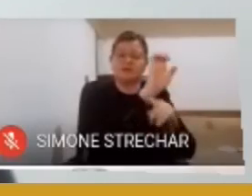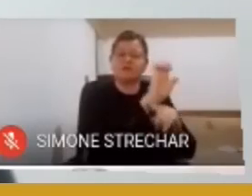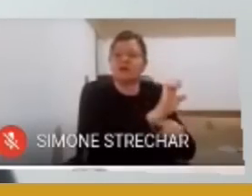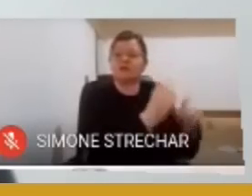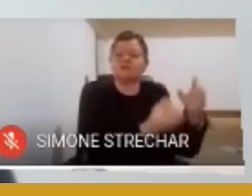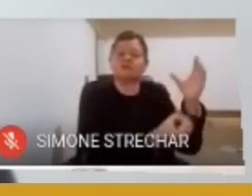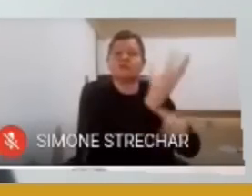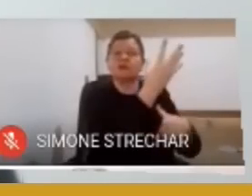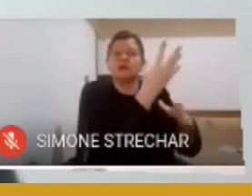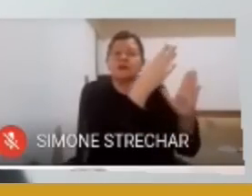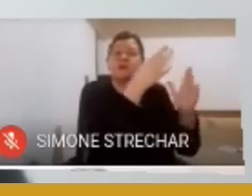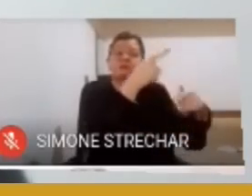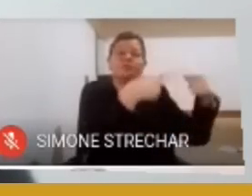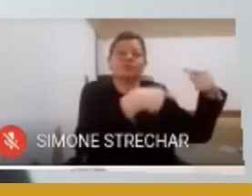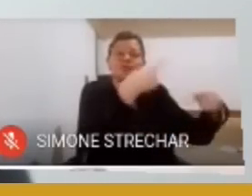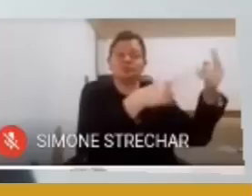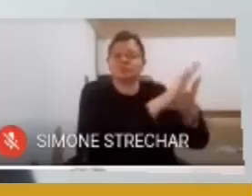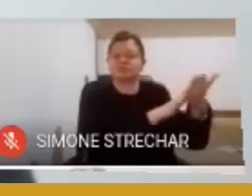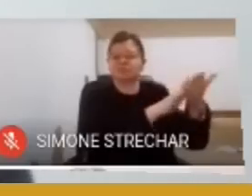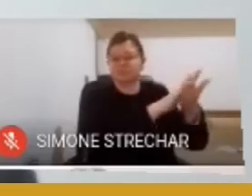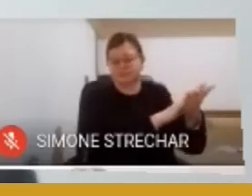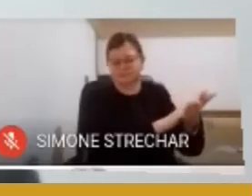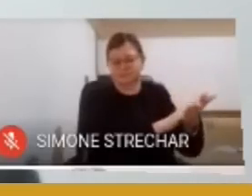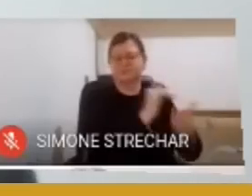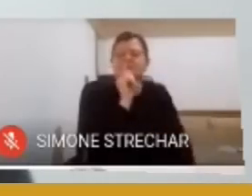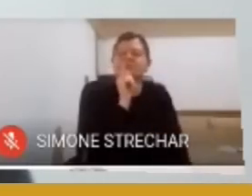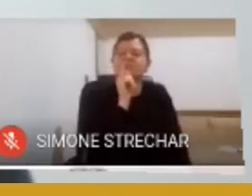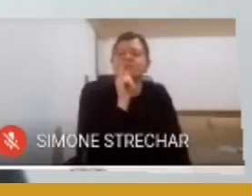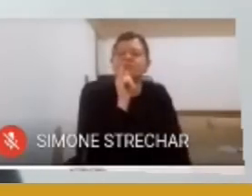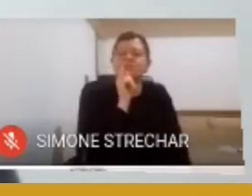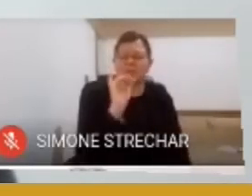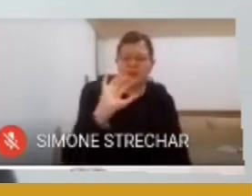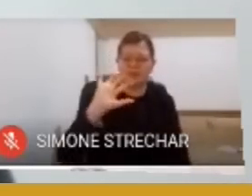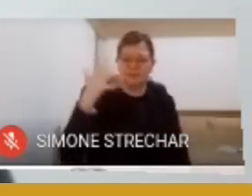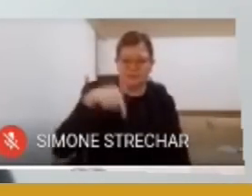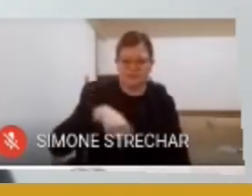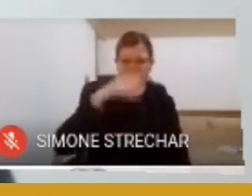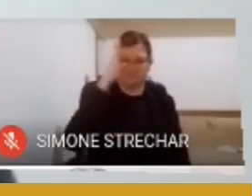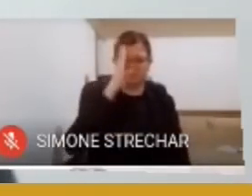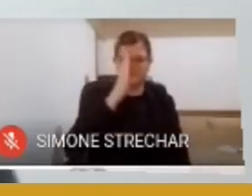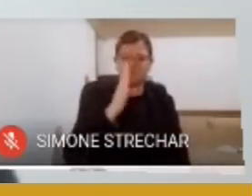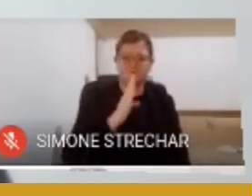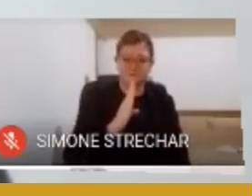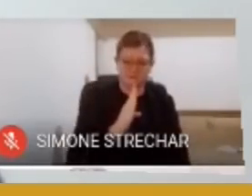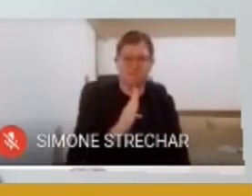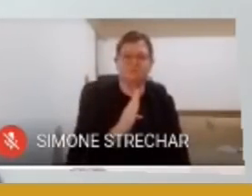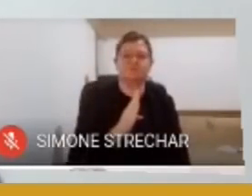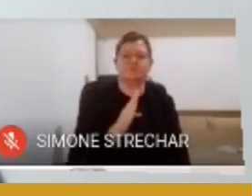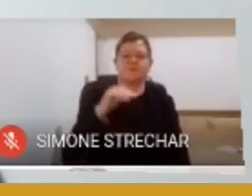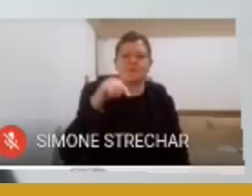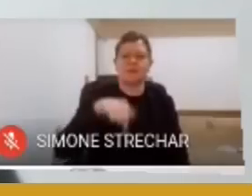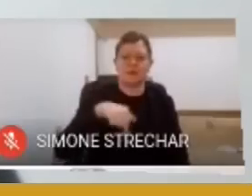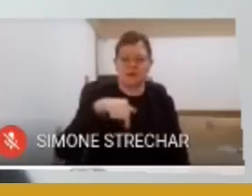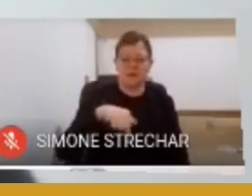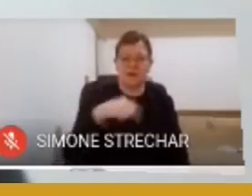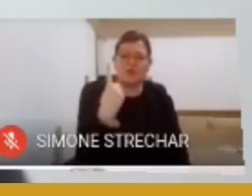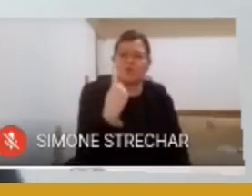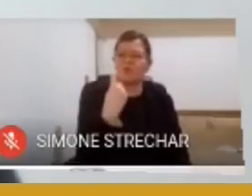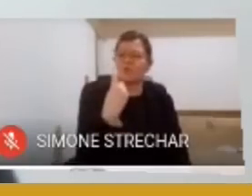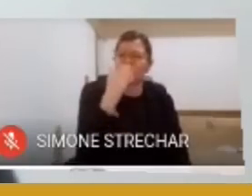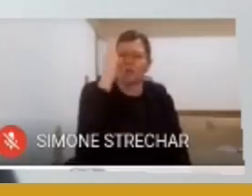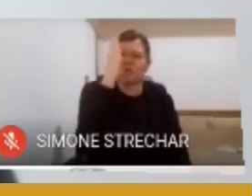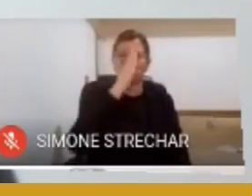no Brasil. Nós somos um dos países que mais mata mulheres no mundo, o crime de